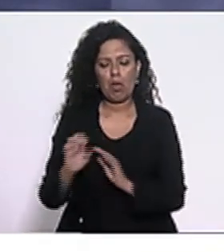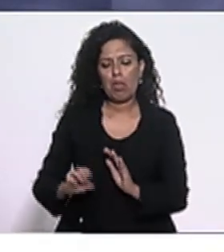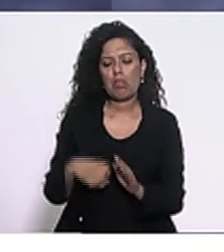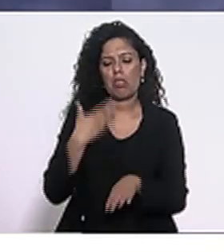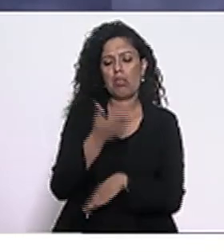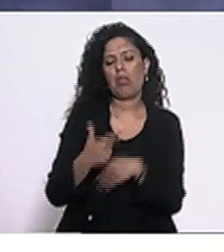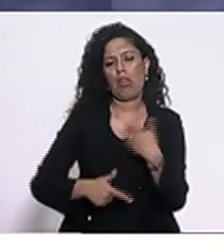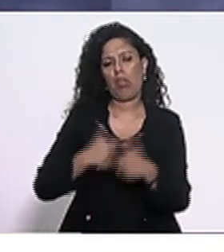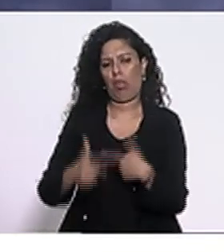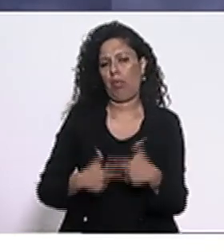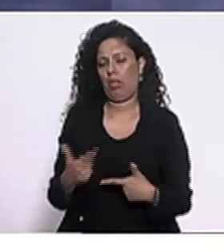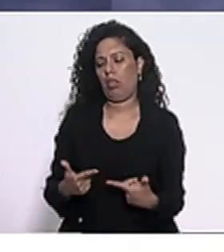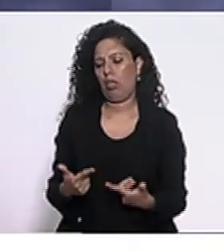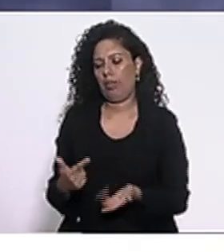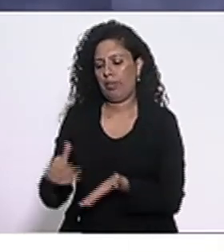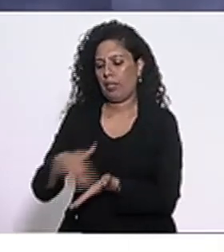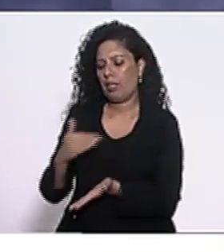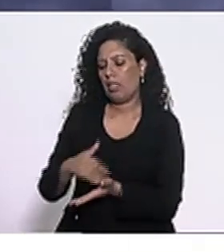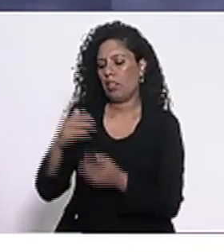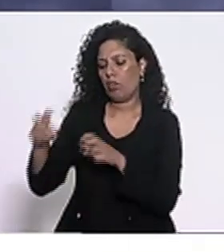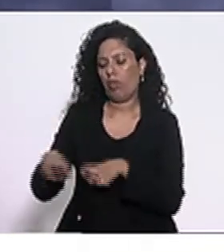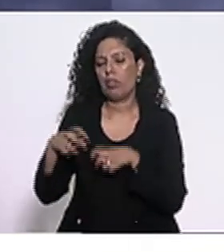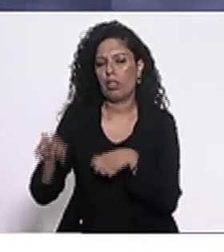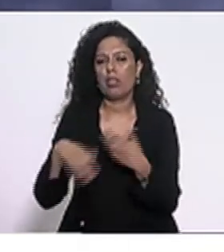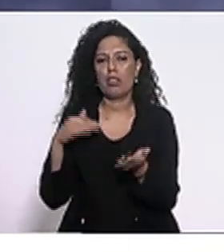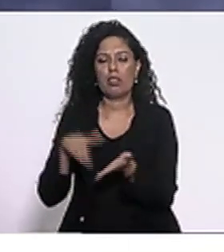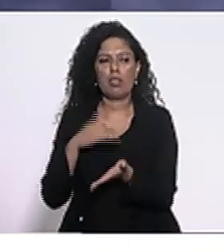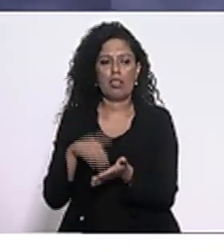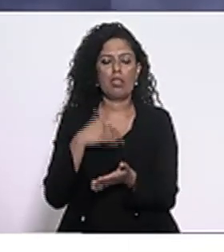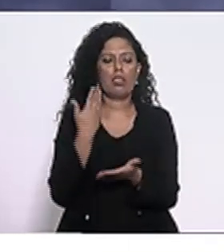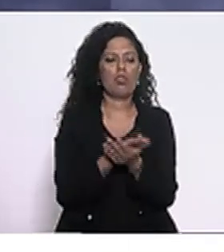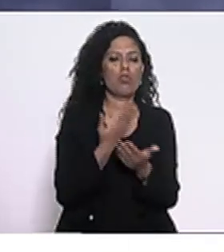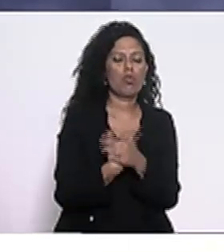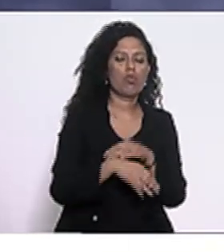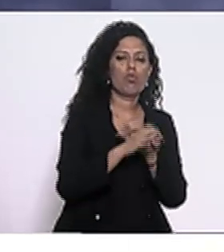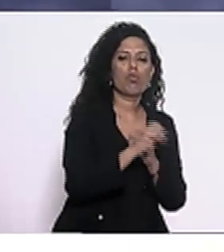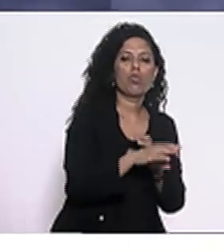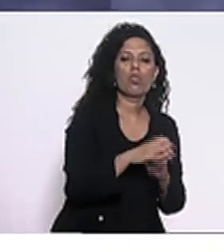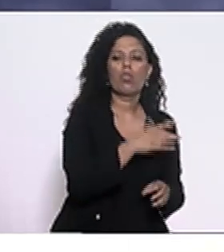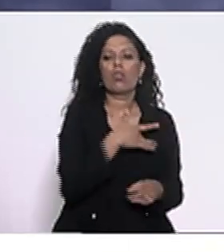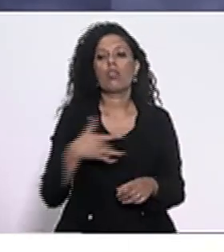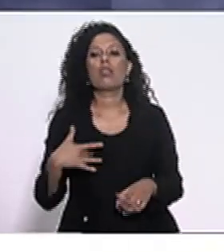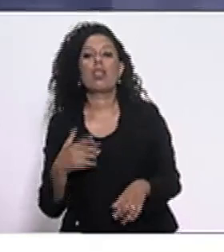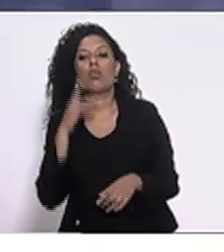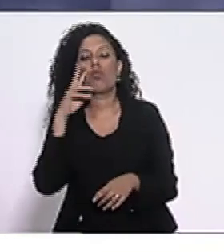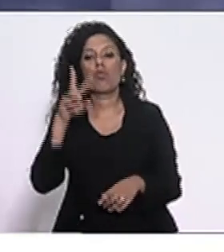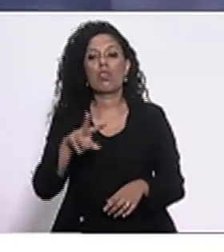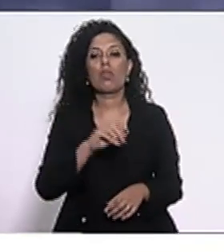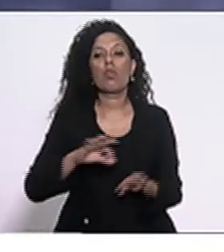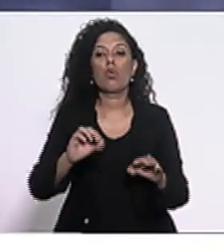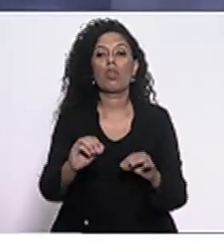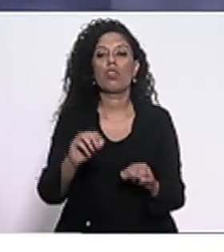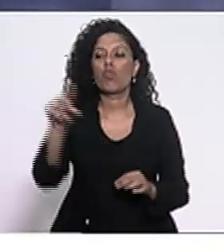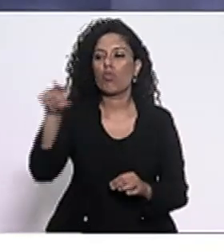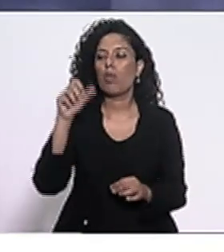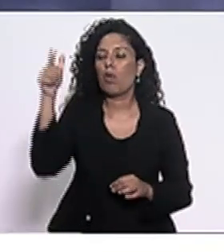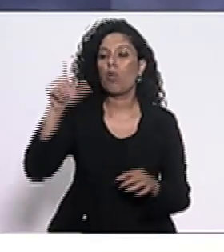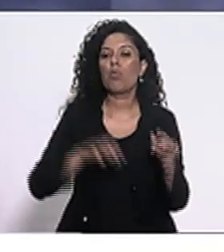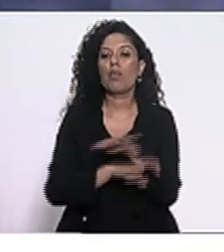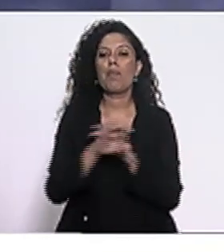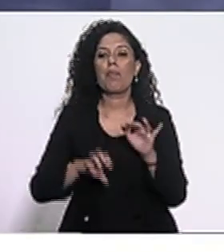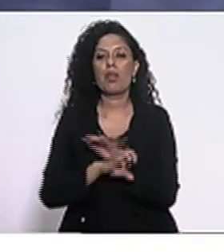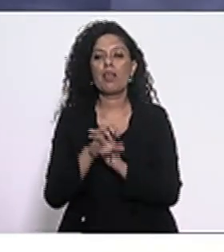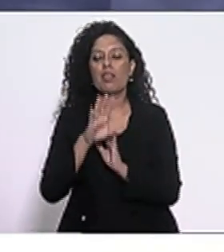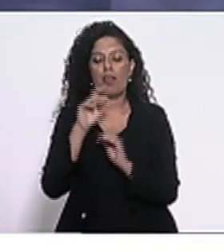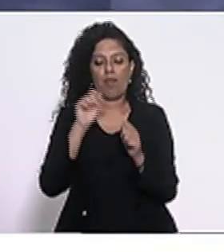de Fazenda e, recentemente, na PGE, que está agora administrando o sistema da dívida ativa, que foi